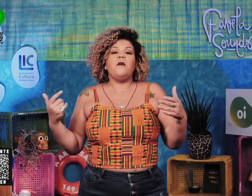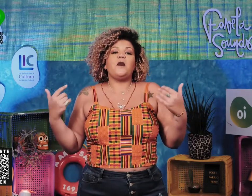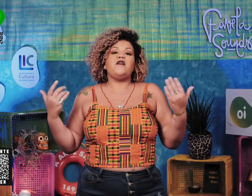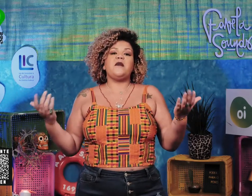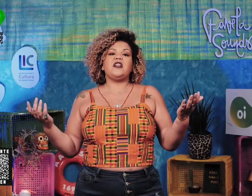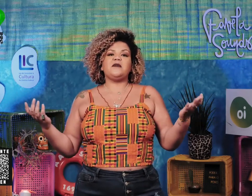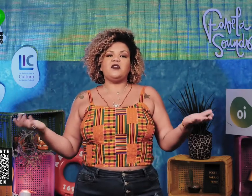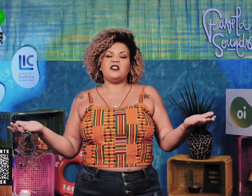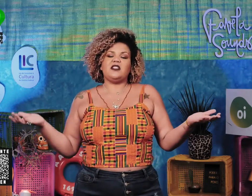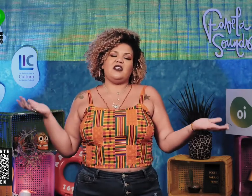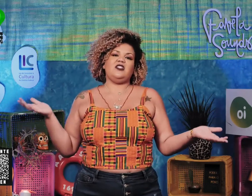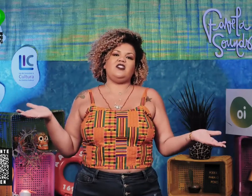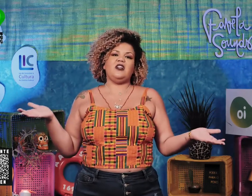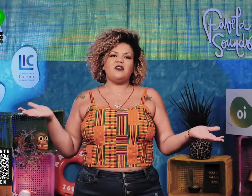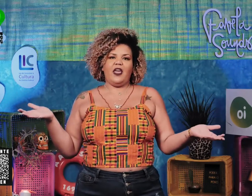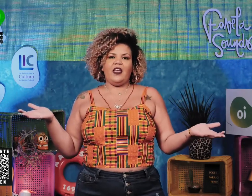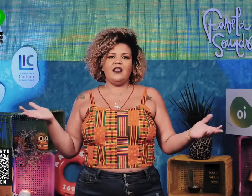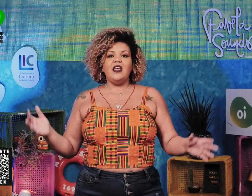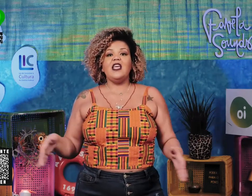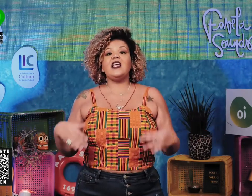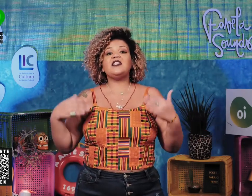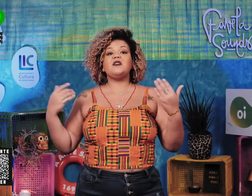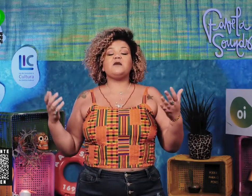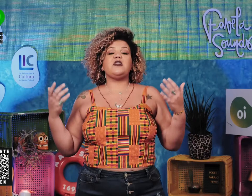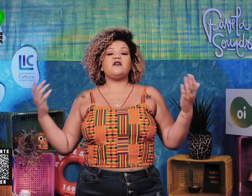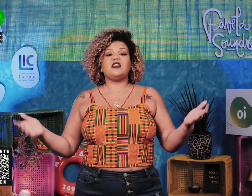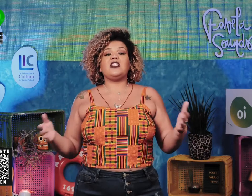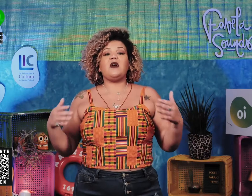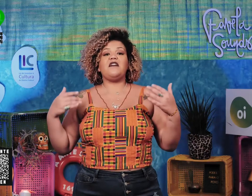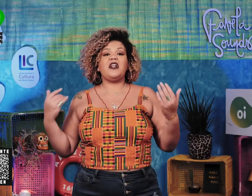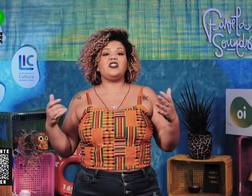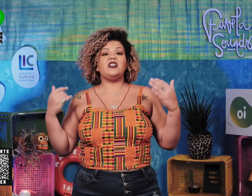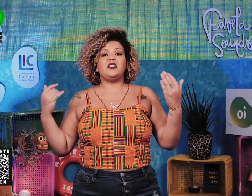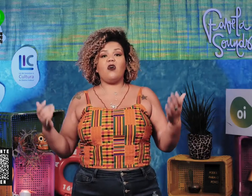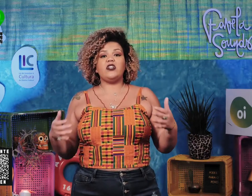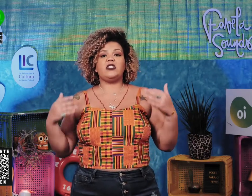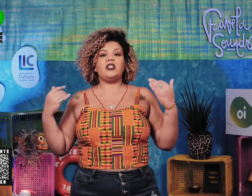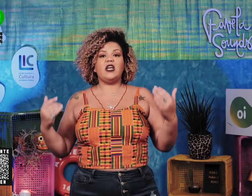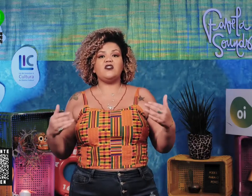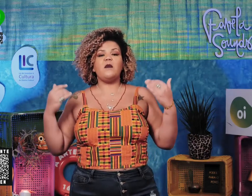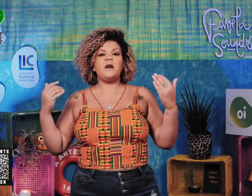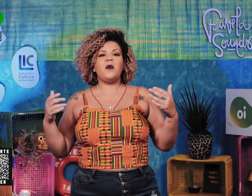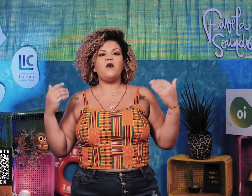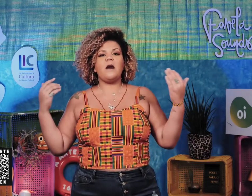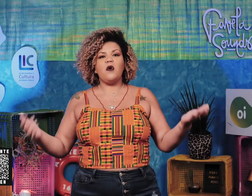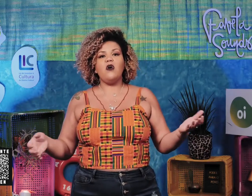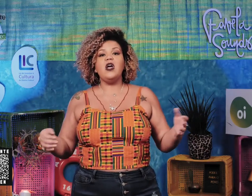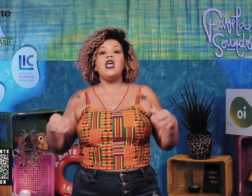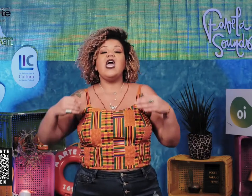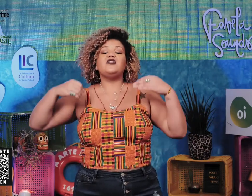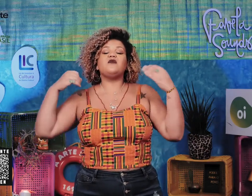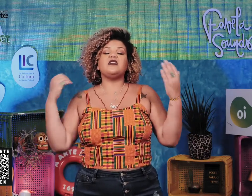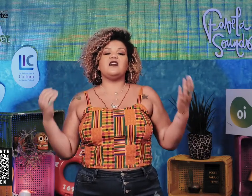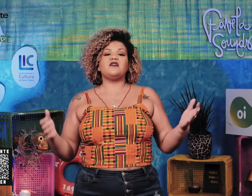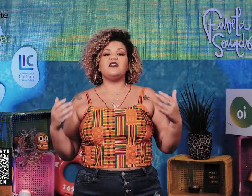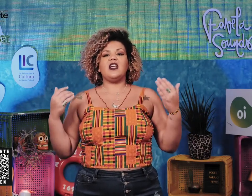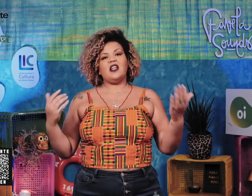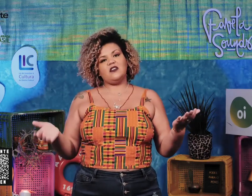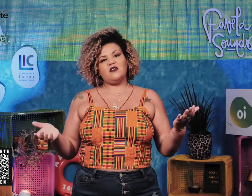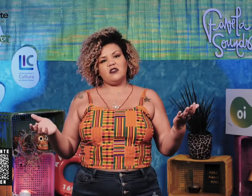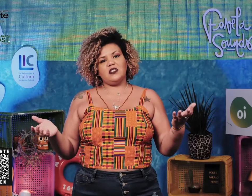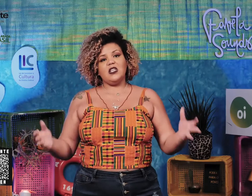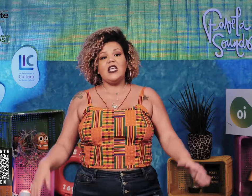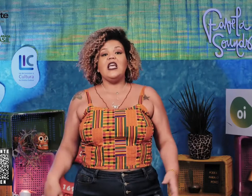como promovermos as mudanças que a gente tanto quer quem são as pessoas que estão à frente nesse corre de tentar sobrepor o amor em